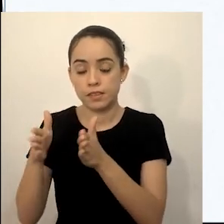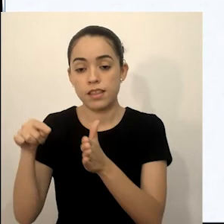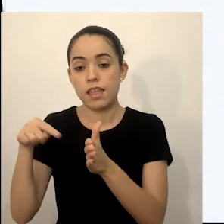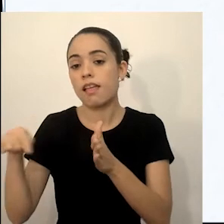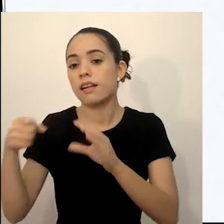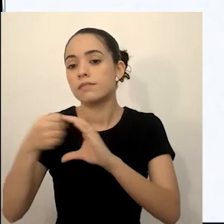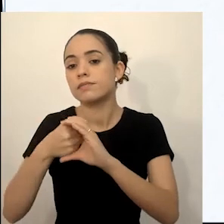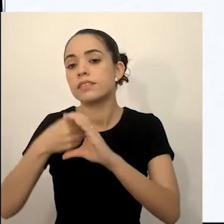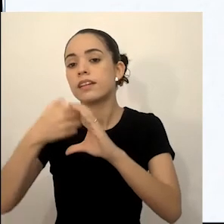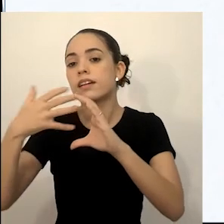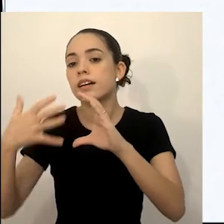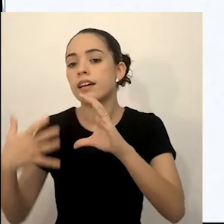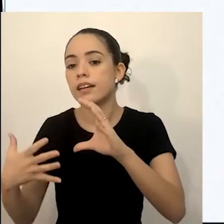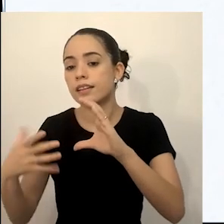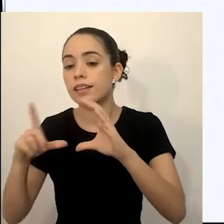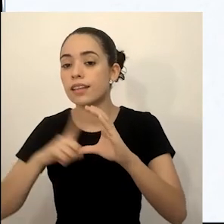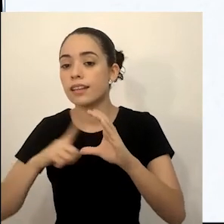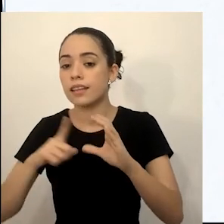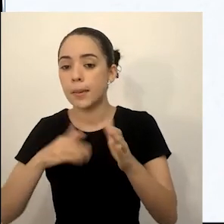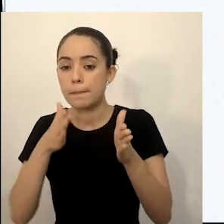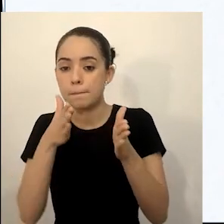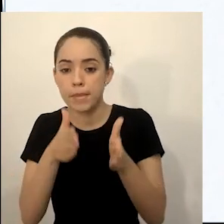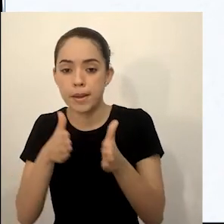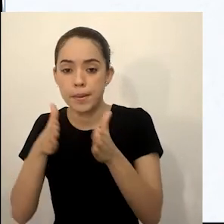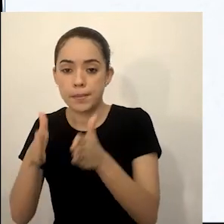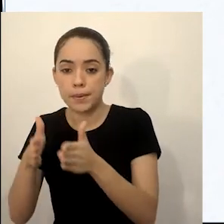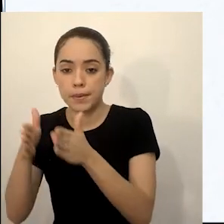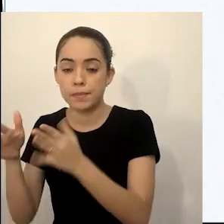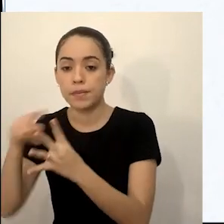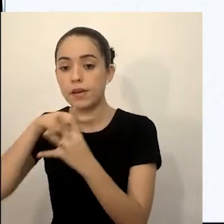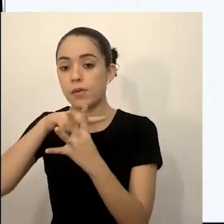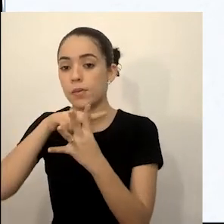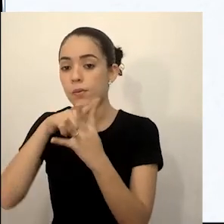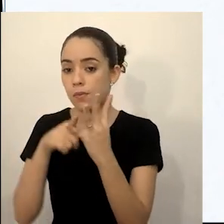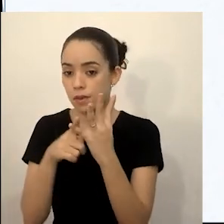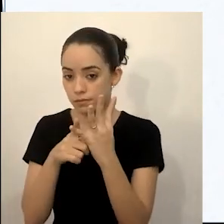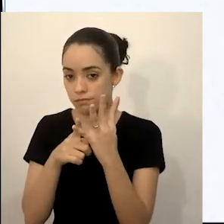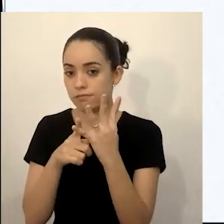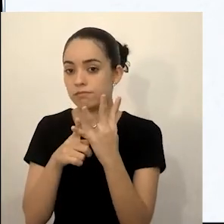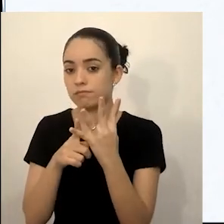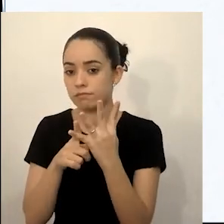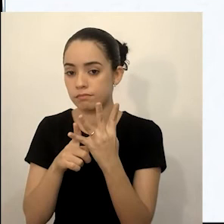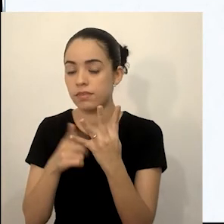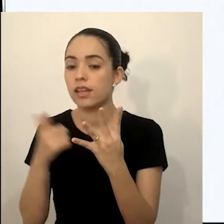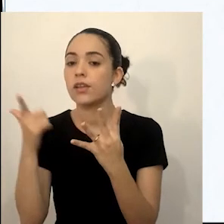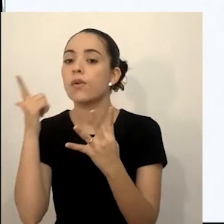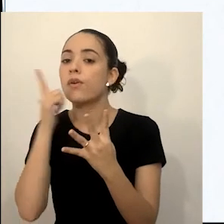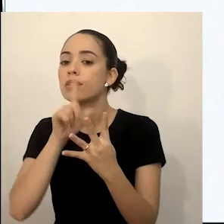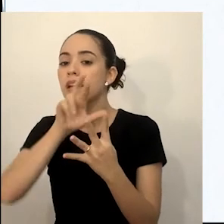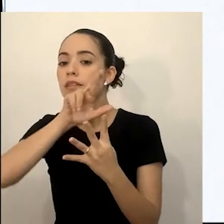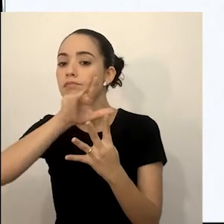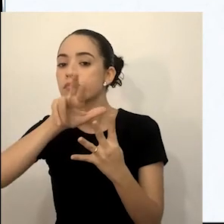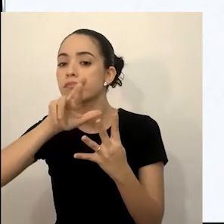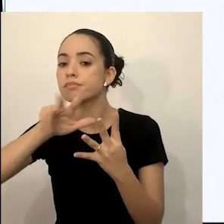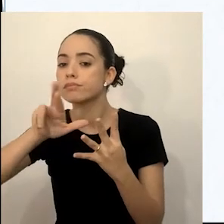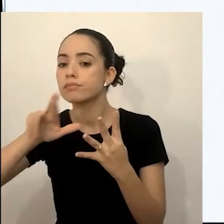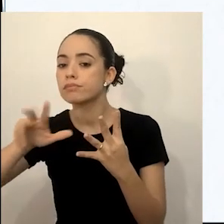será caracterizada por 4 fases, de modo a